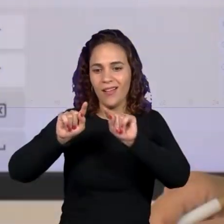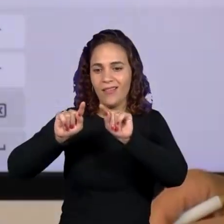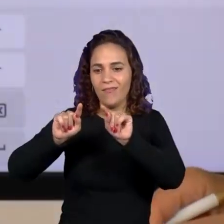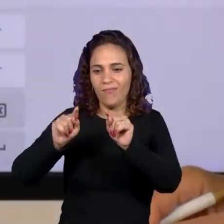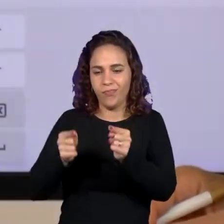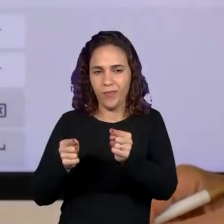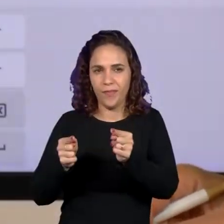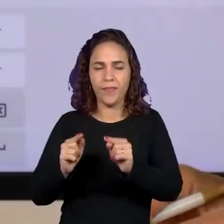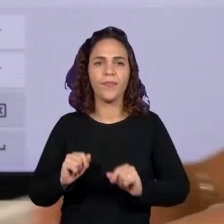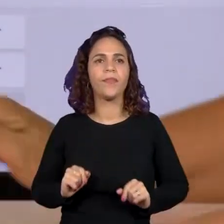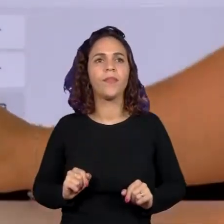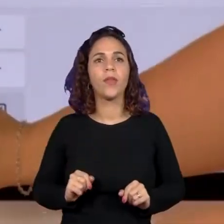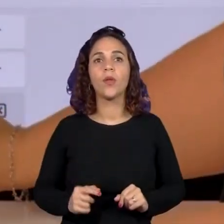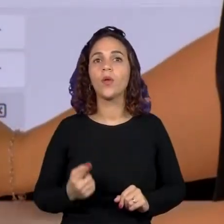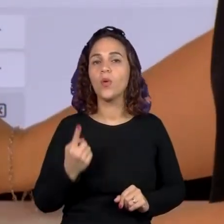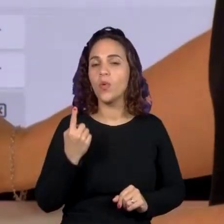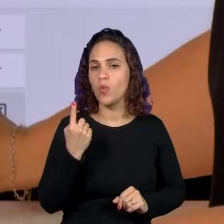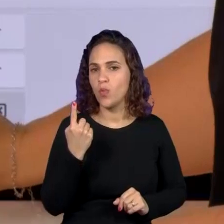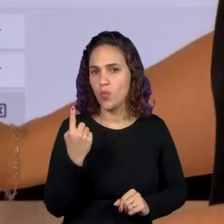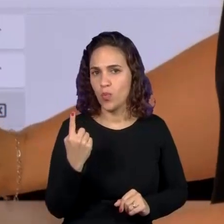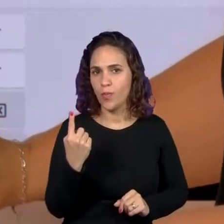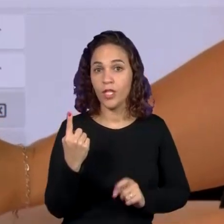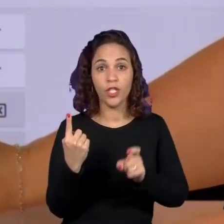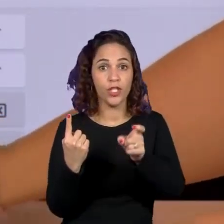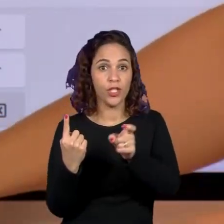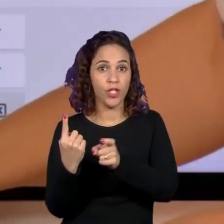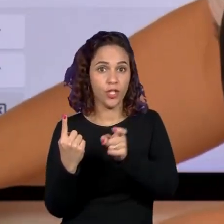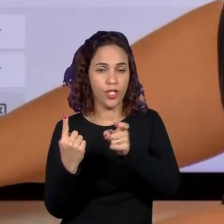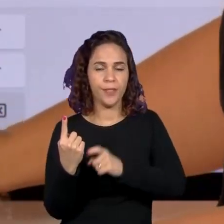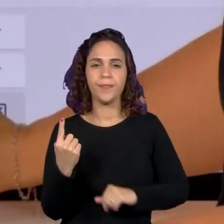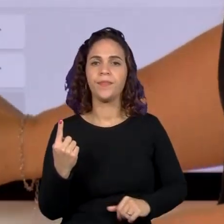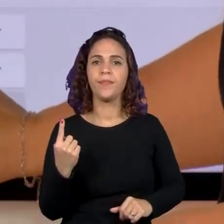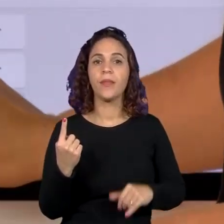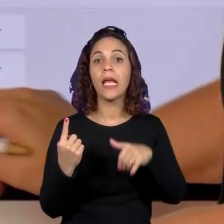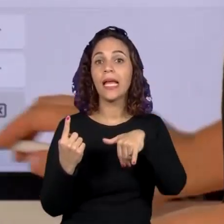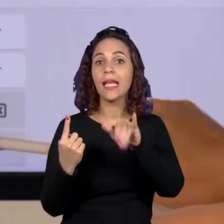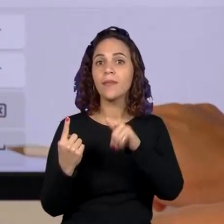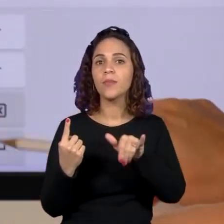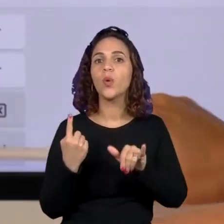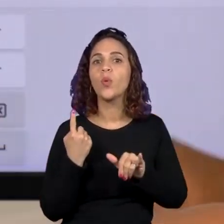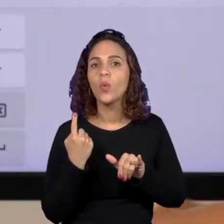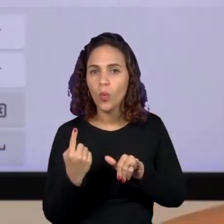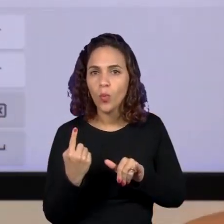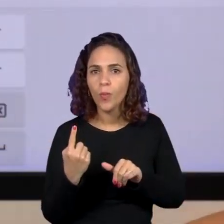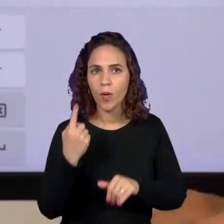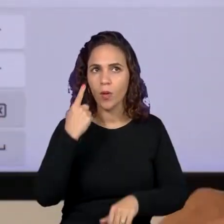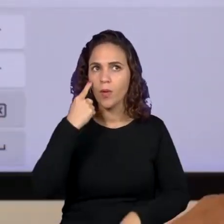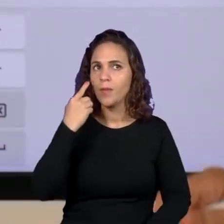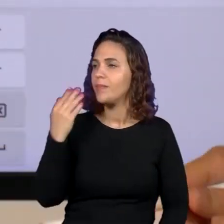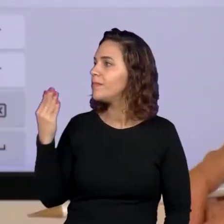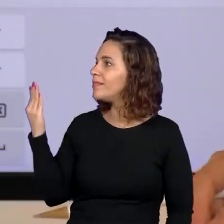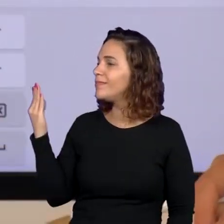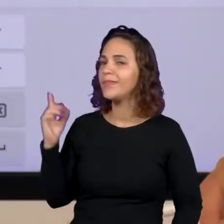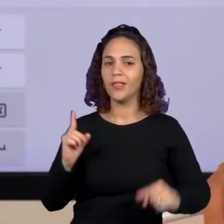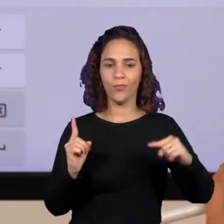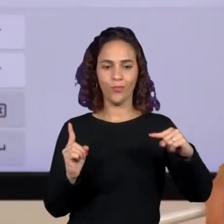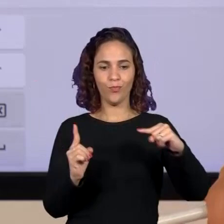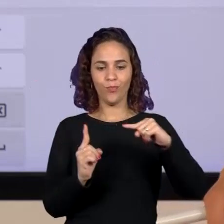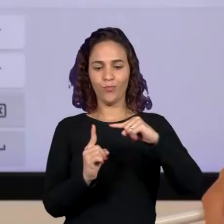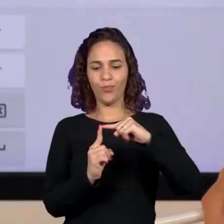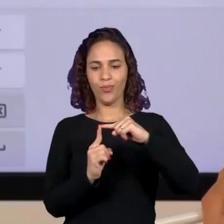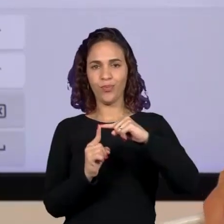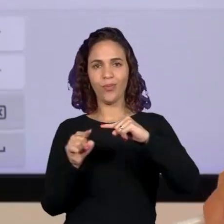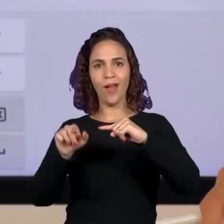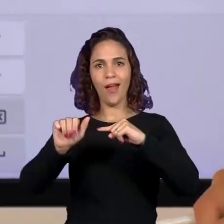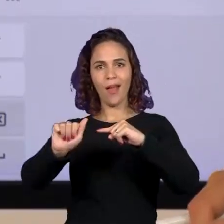fizer marcar um no X e um no Y. Tá lá. Isso, apareceu o ponto